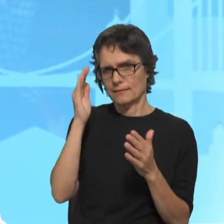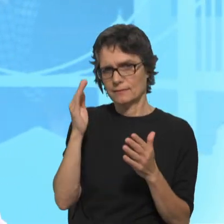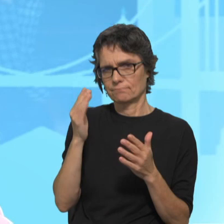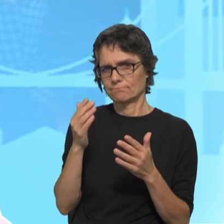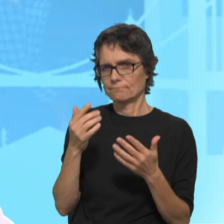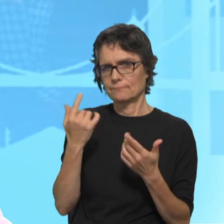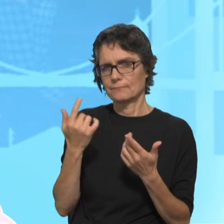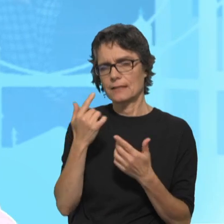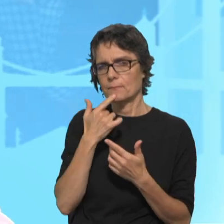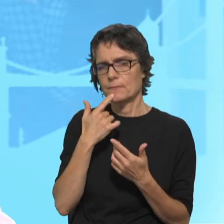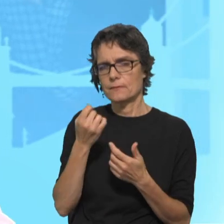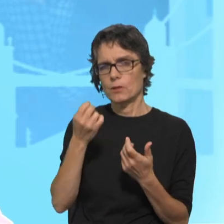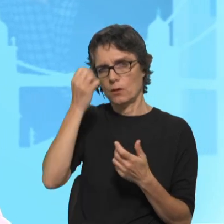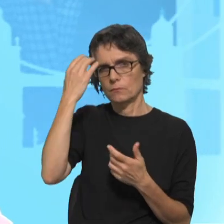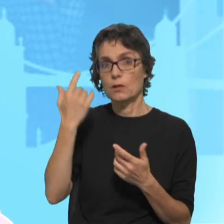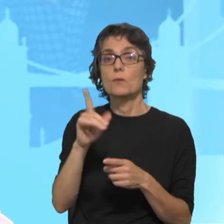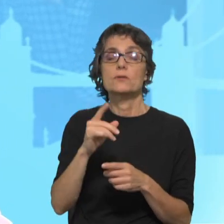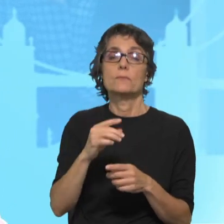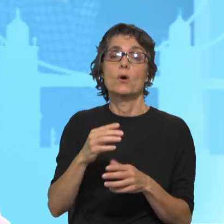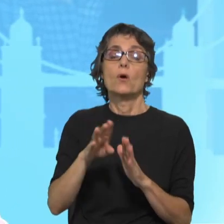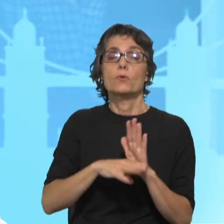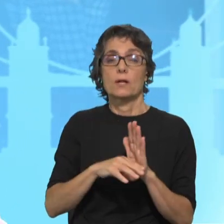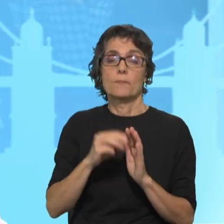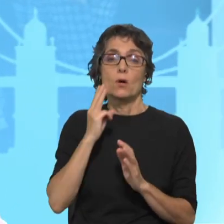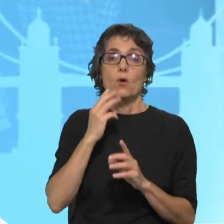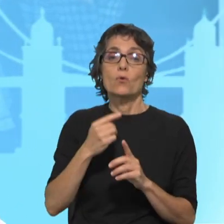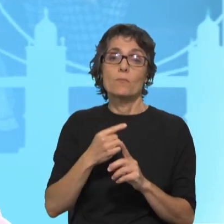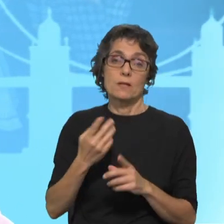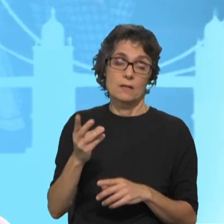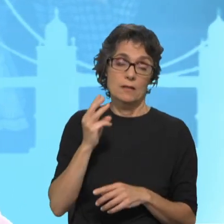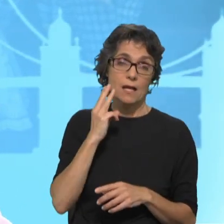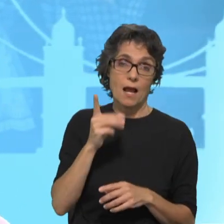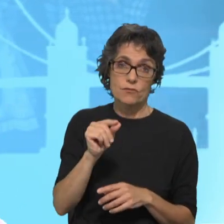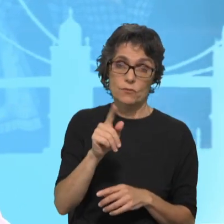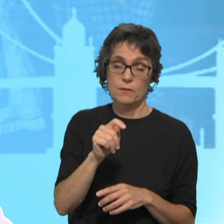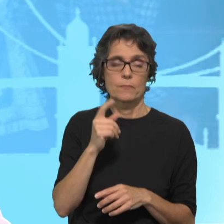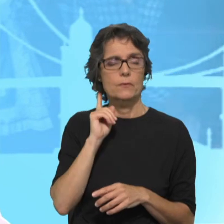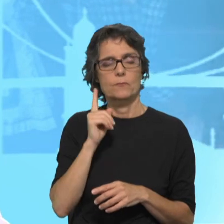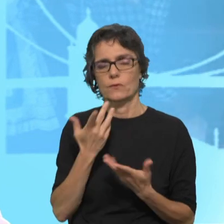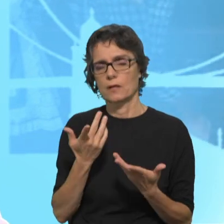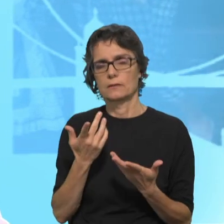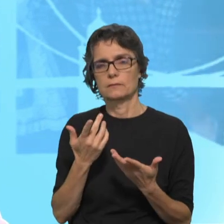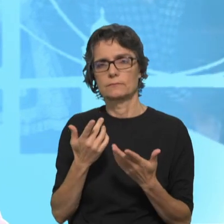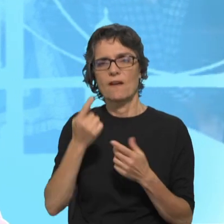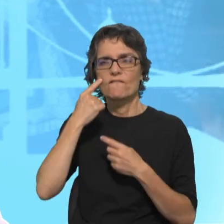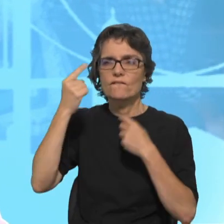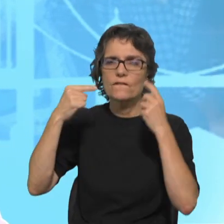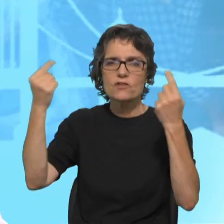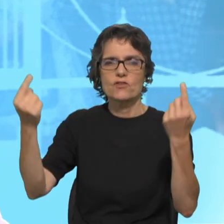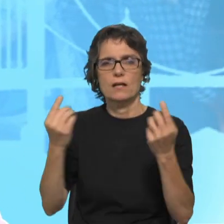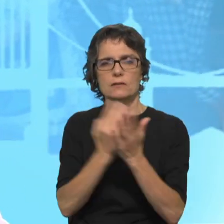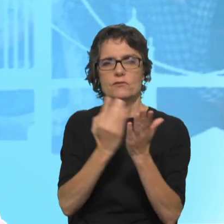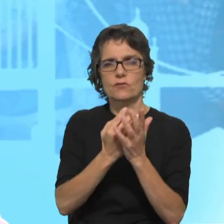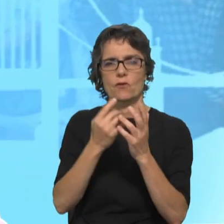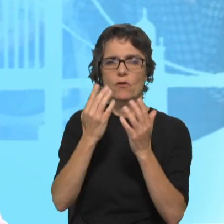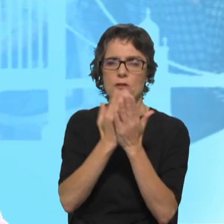e, por exemplo, programas como o Erasmus é fundamental para de alguma forma, desconstruir essa ideia de Portugal